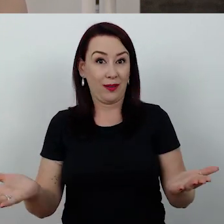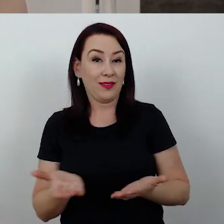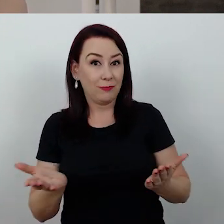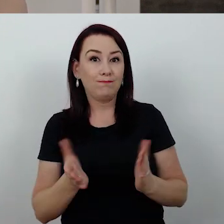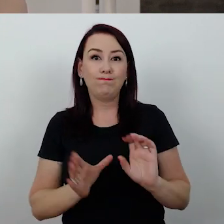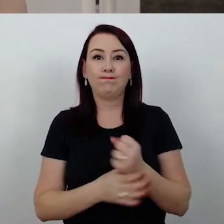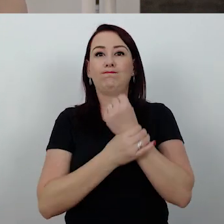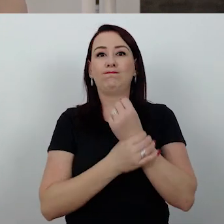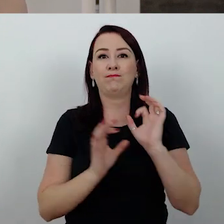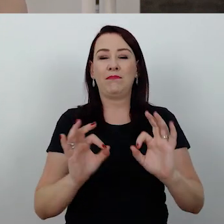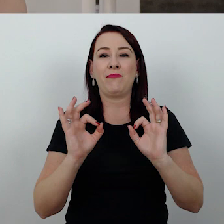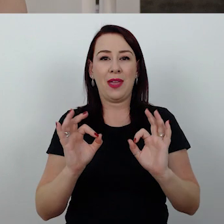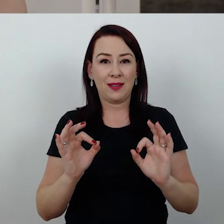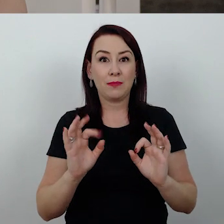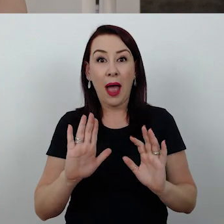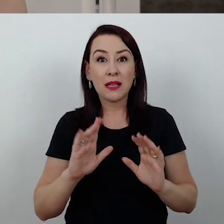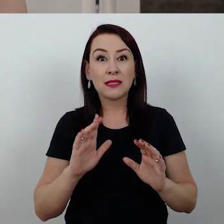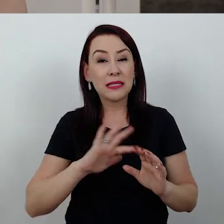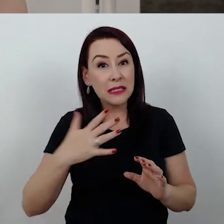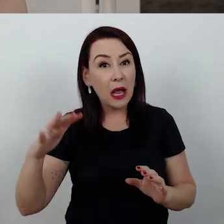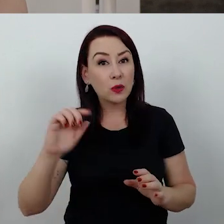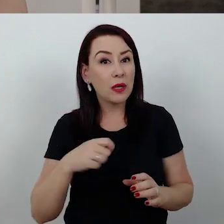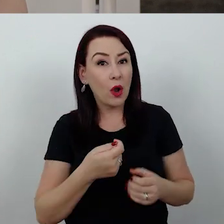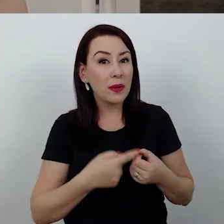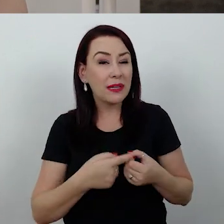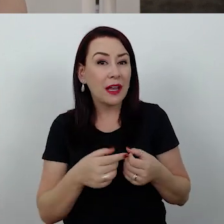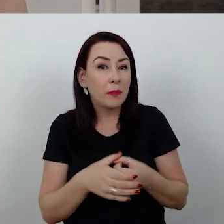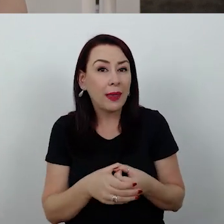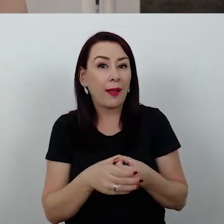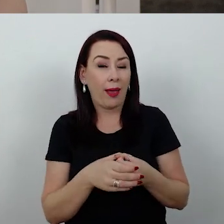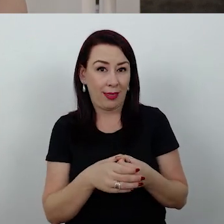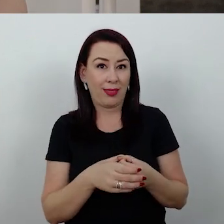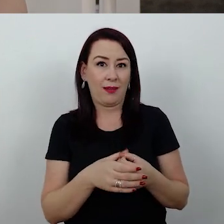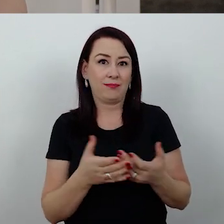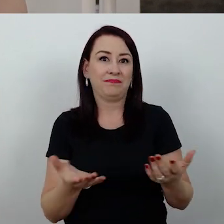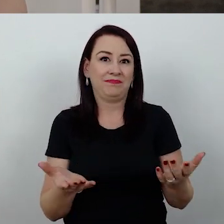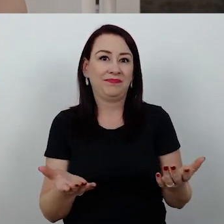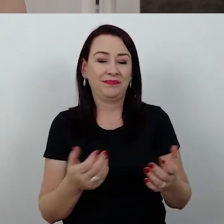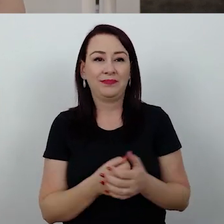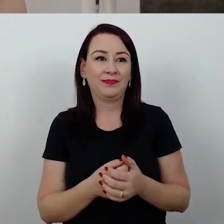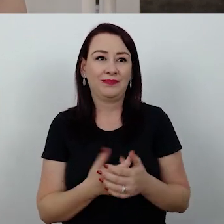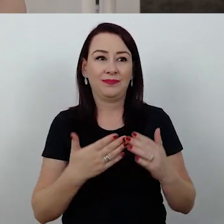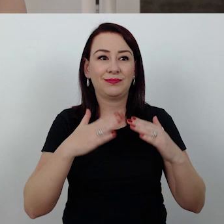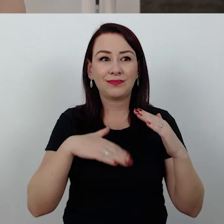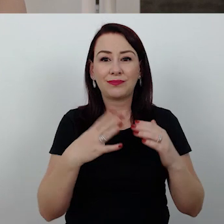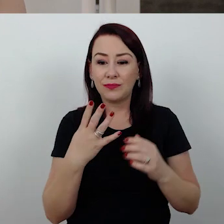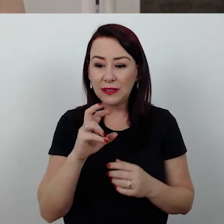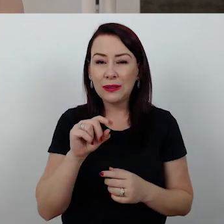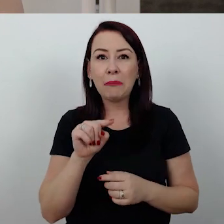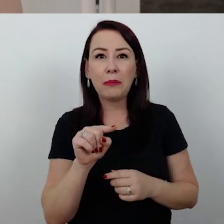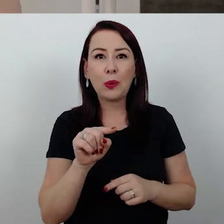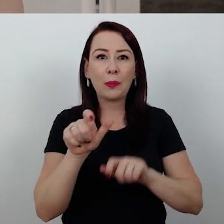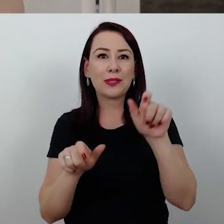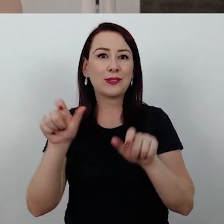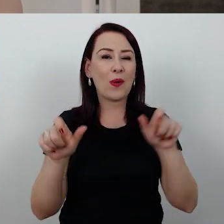consolidar minimamente ali uma política. Mas é uma cidade pequena, é uma cidade que não tem, né, 3 milhões de habitantes, uma cidade de 450